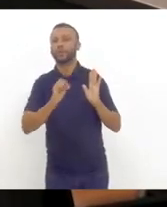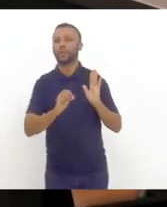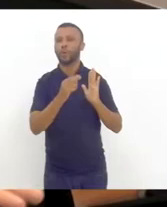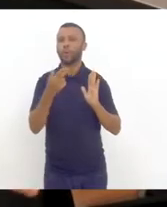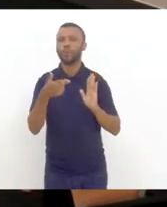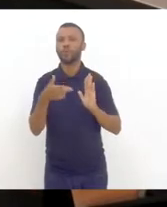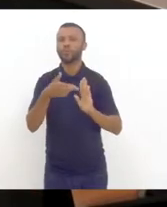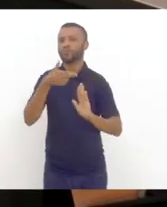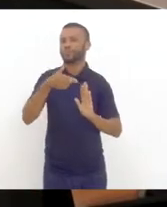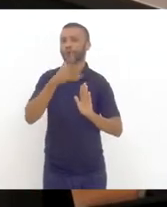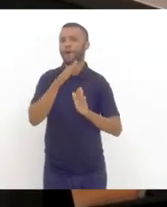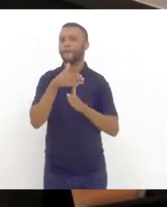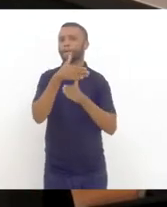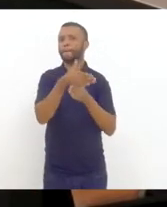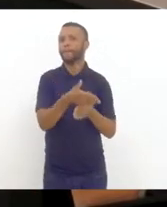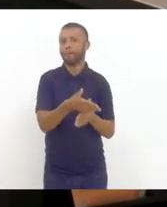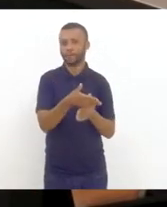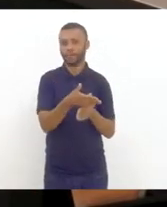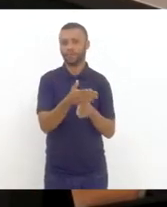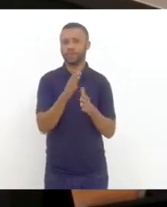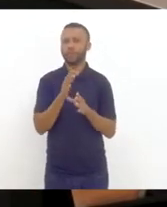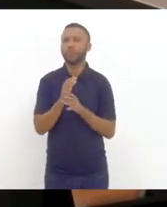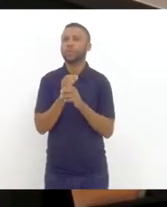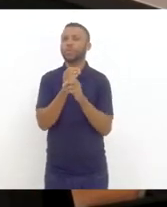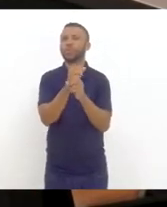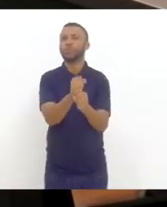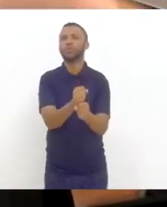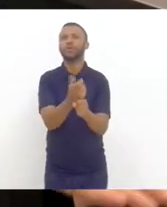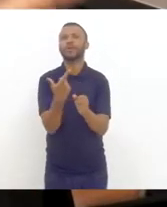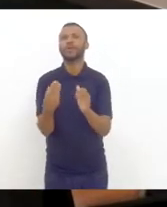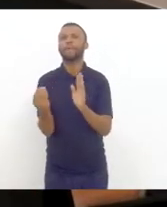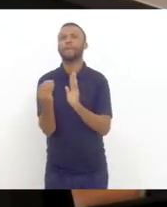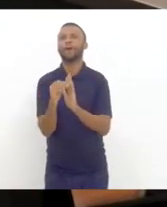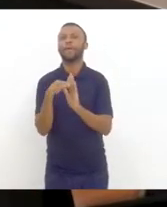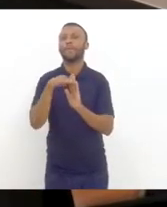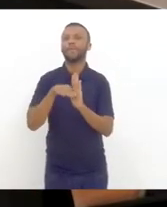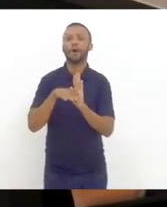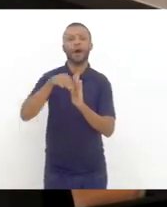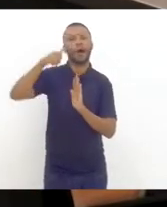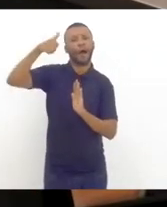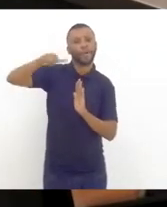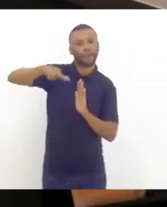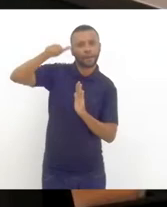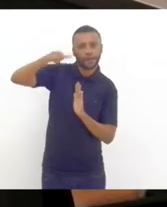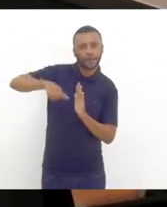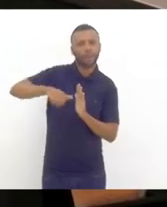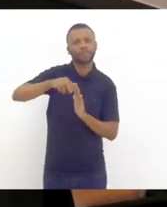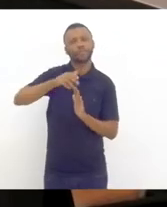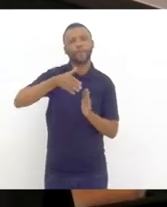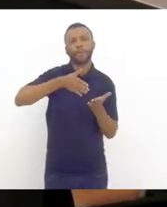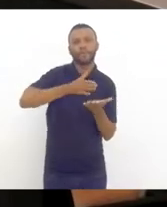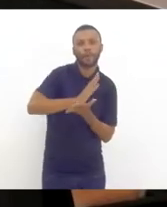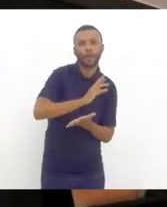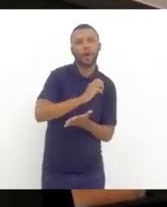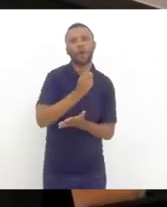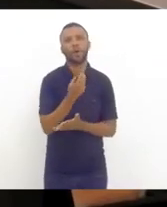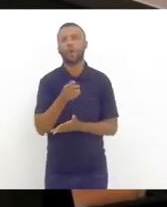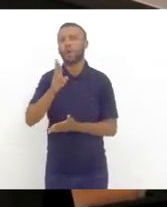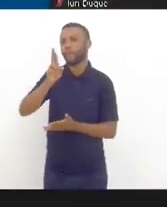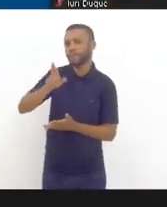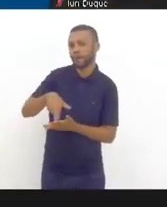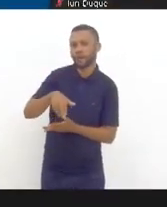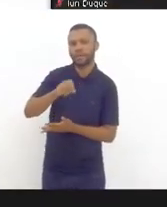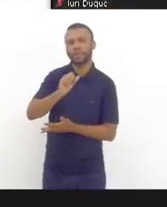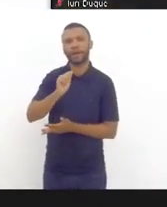os pesos, por exemplo, que nós estamos querendo colocar de abandono, de reprovação, de Saeb, do que for. Pode passar, por favor.